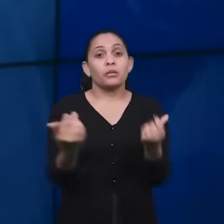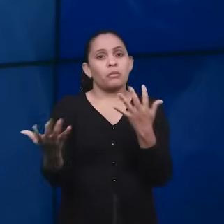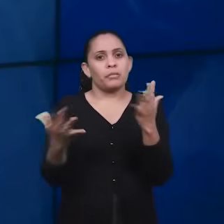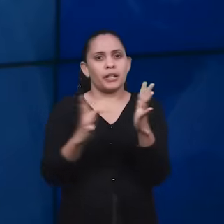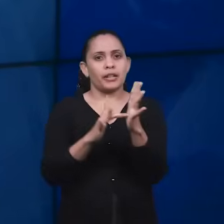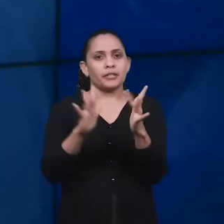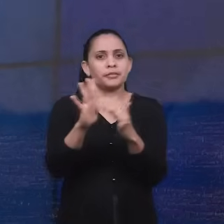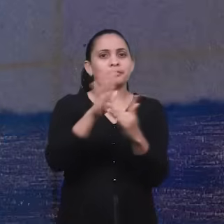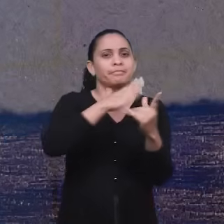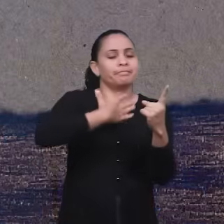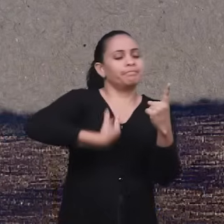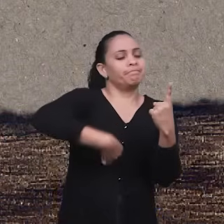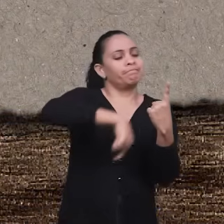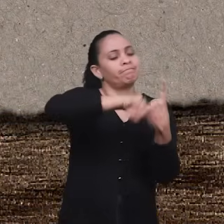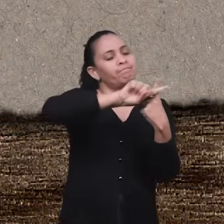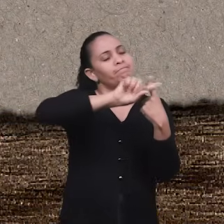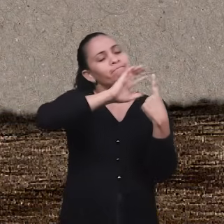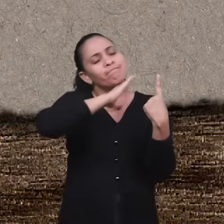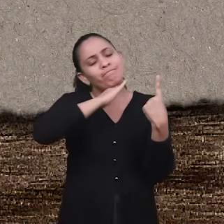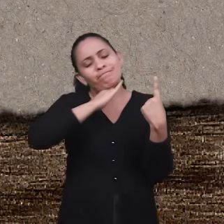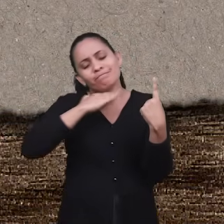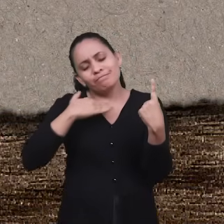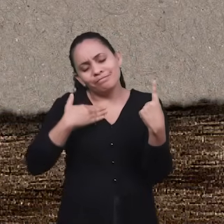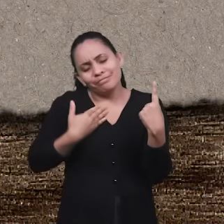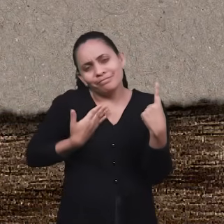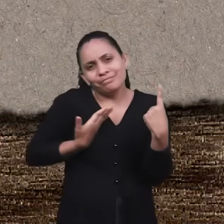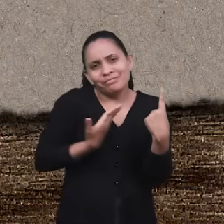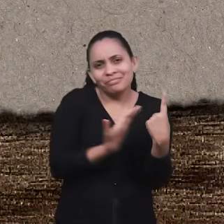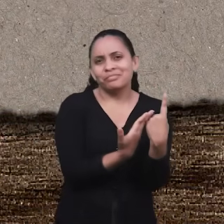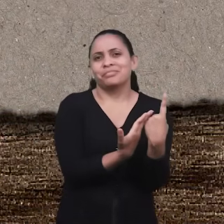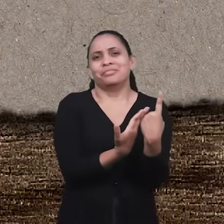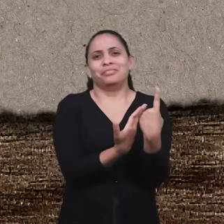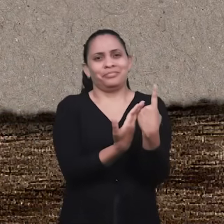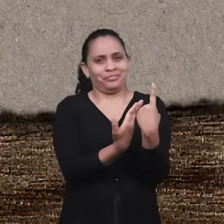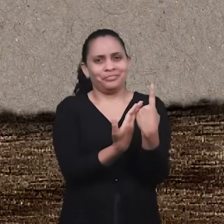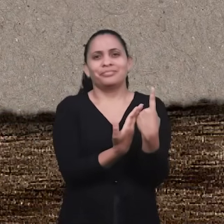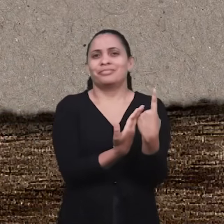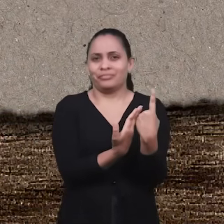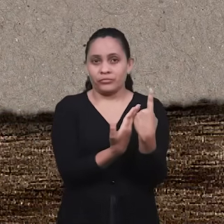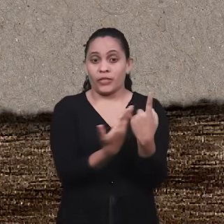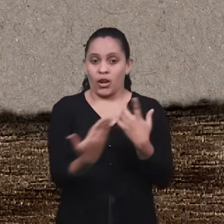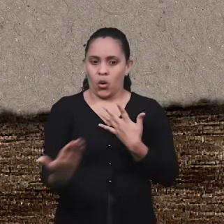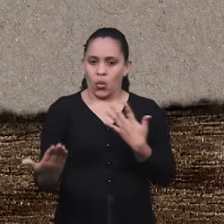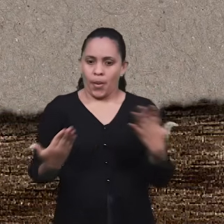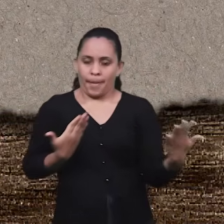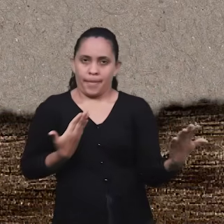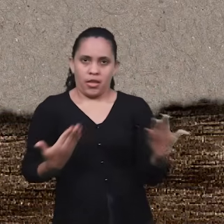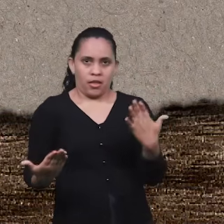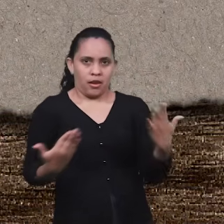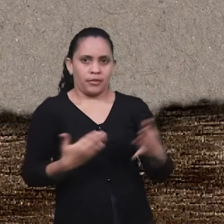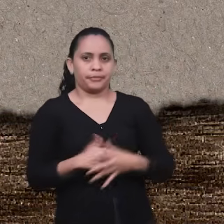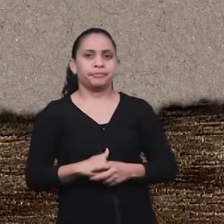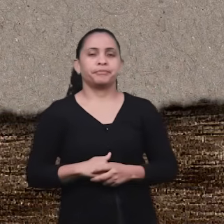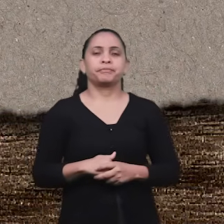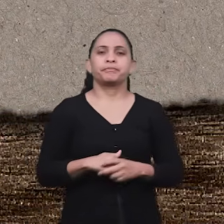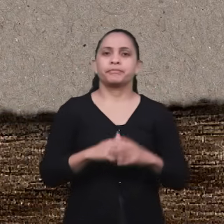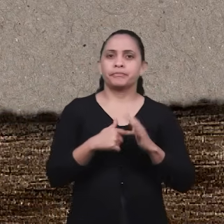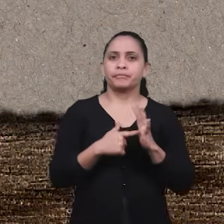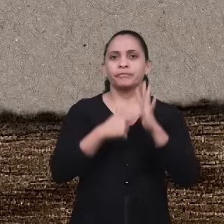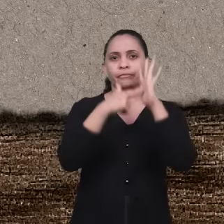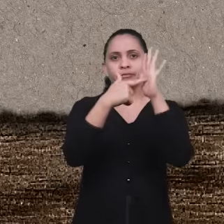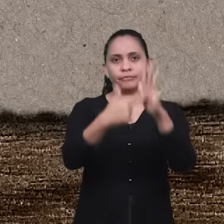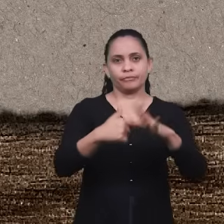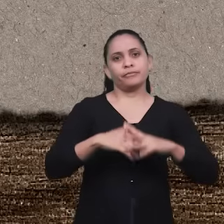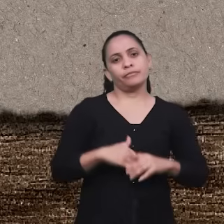moído pelas nossas transgressões. Vamos aqui continuar com essas expressões que